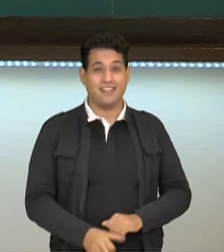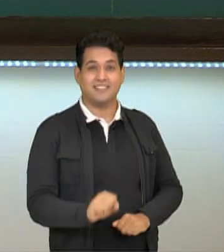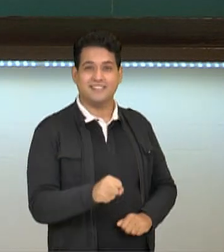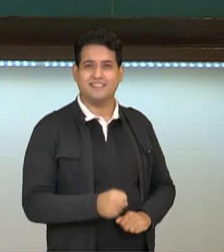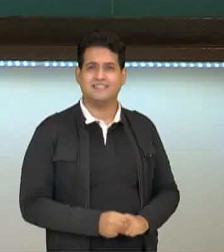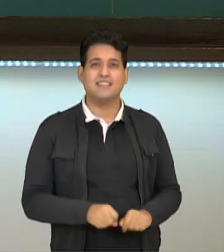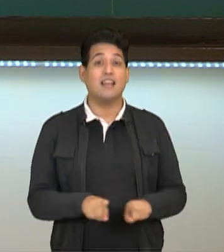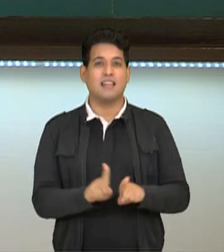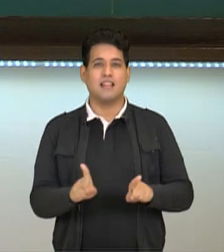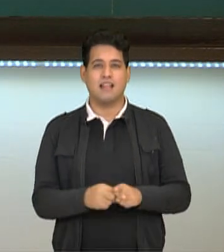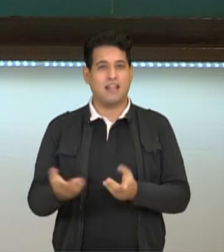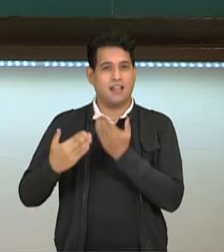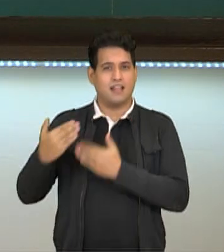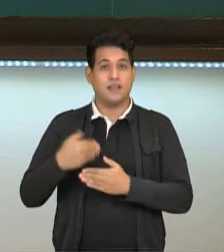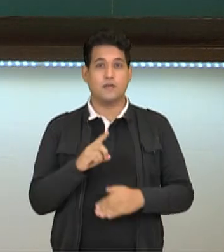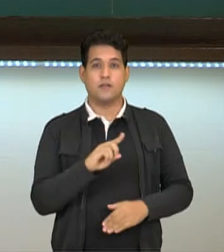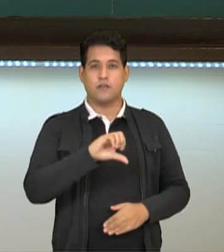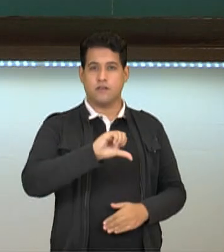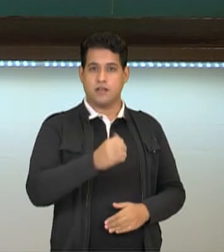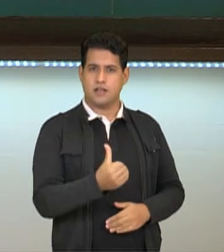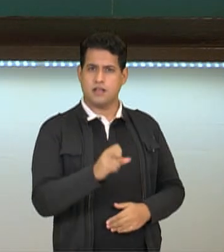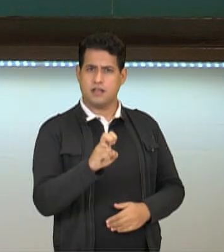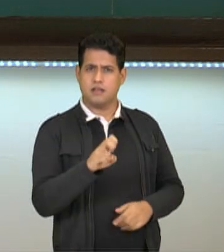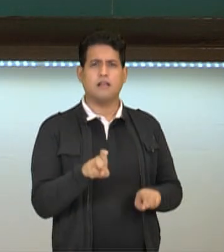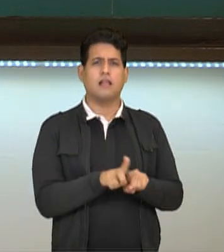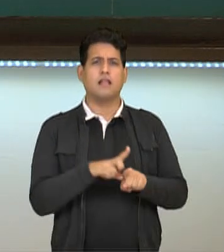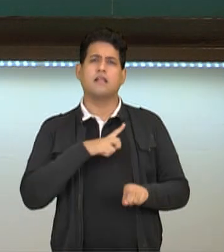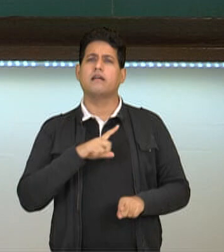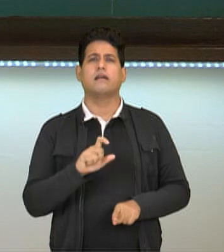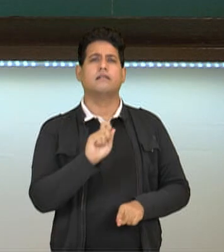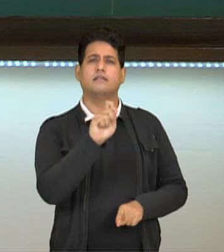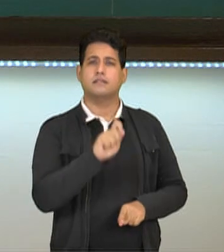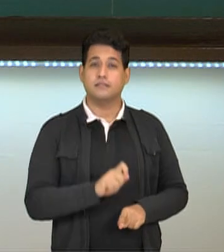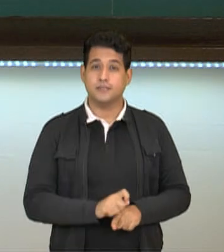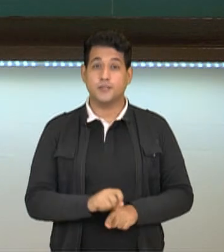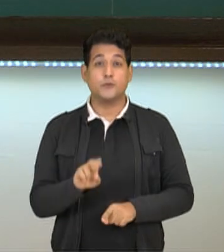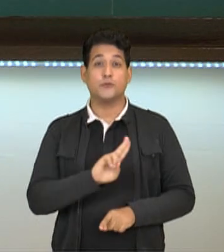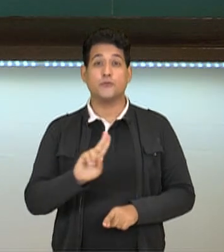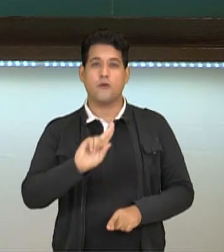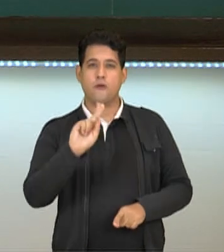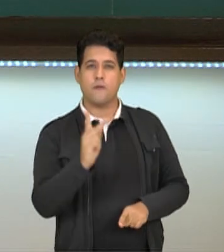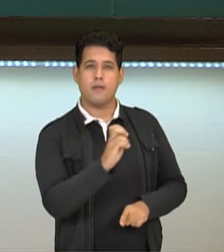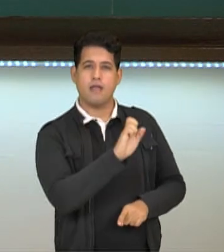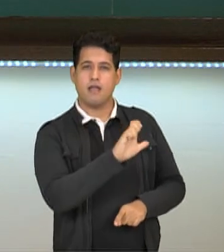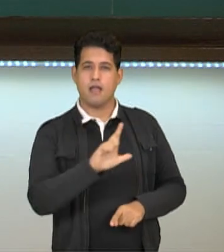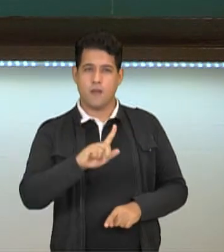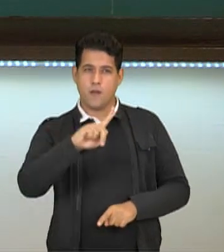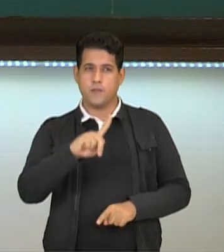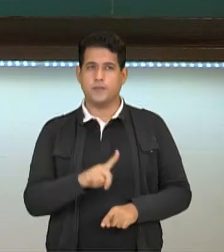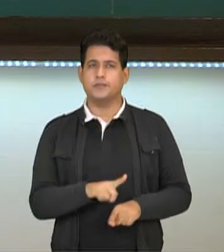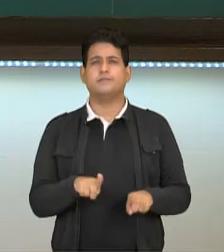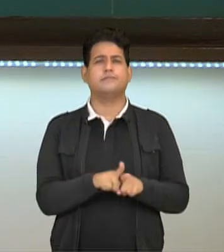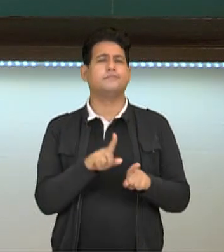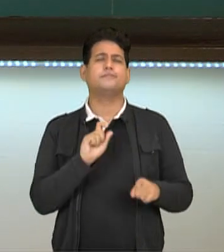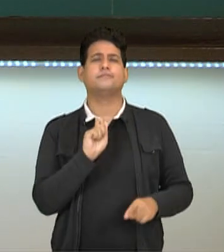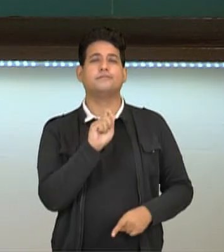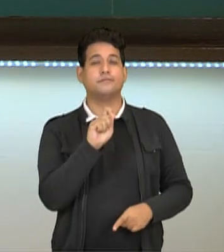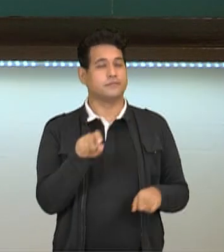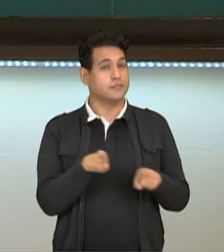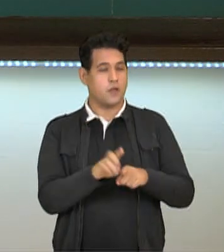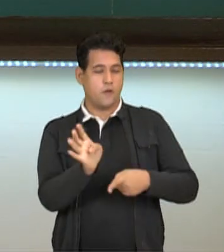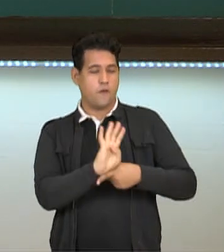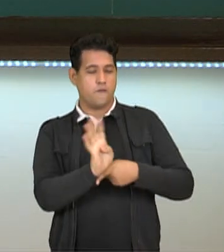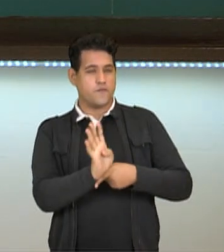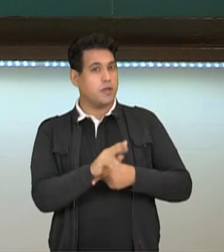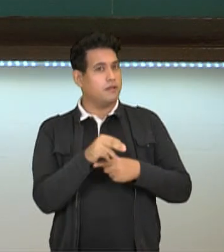aí. E nessa época, em 1965, veio o álbum chamado Help. Esse álbum deu origem também a um filme.